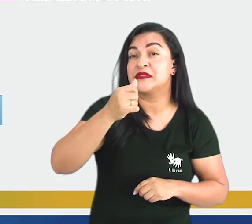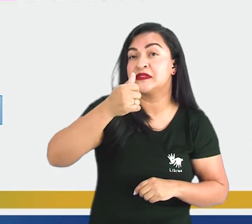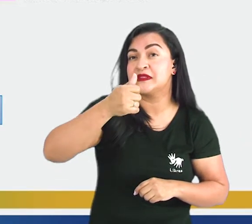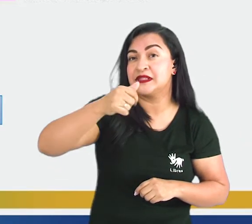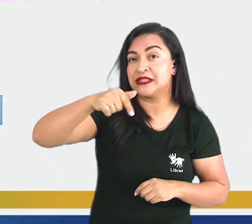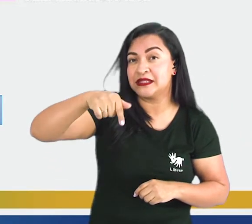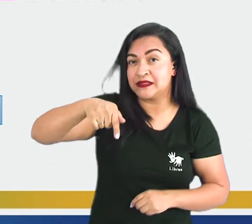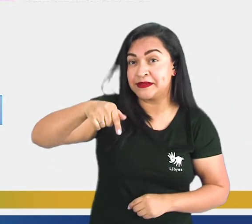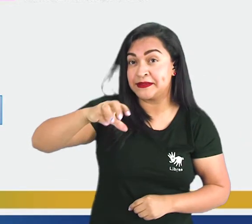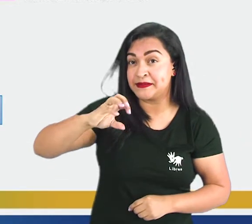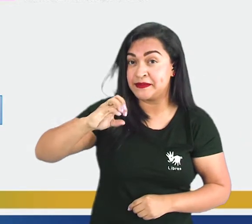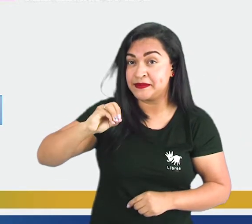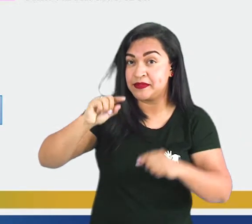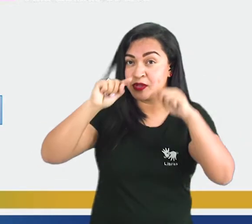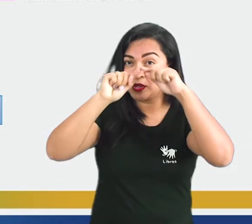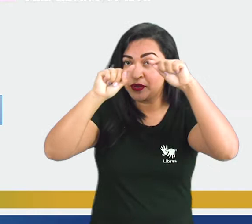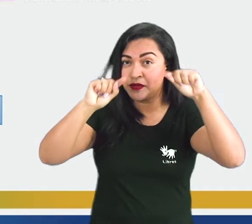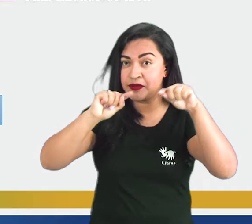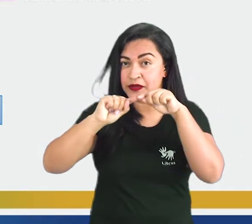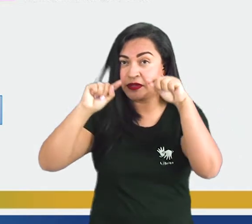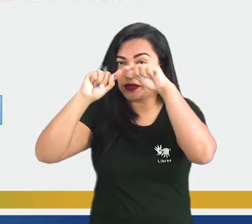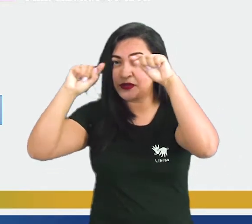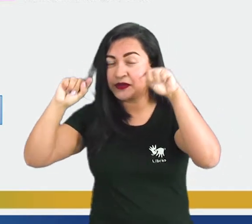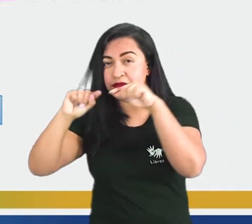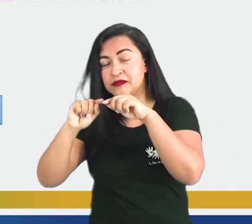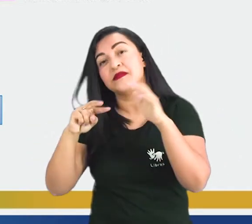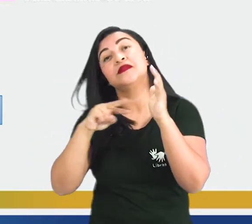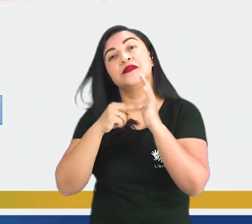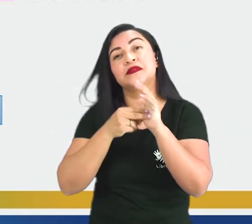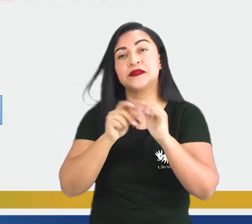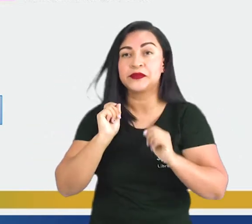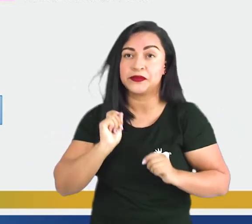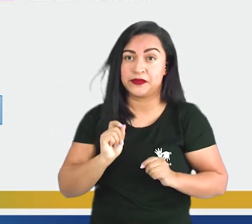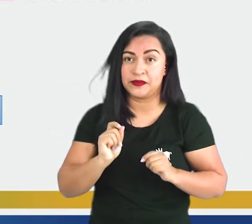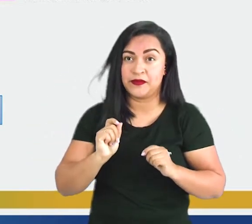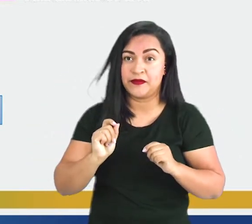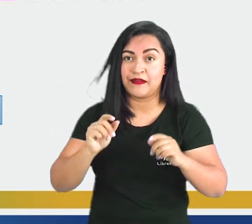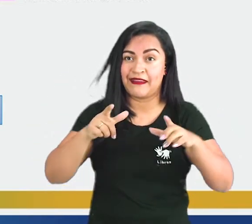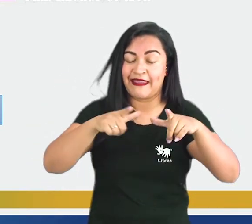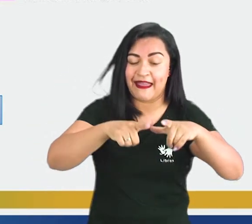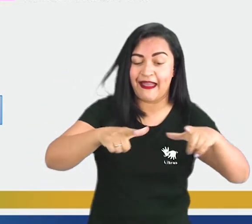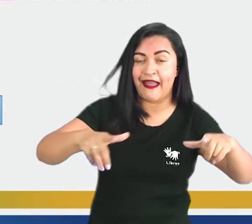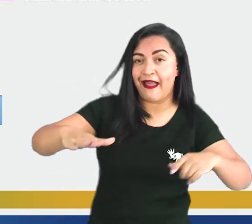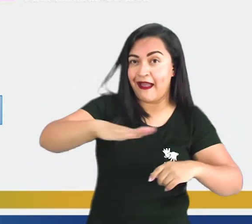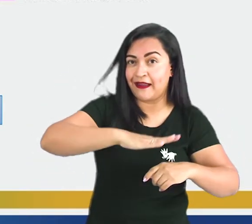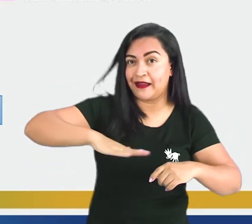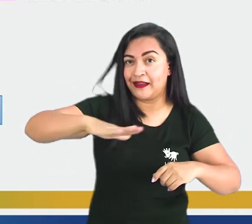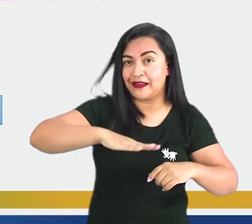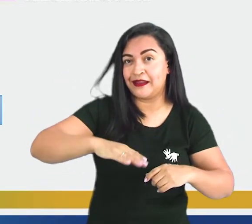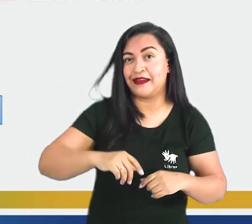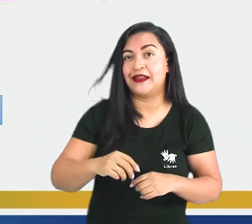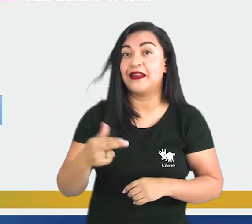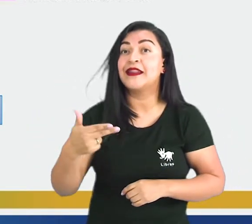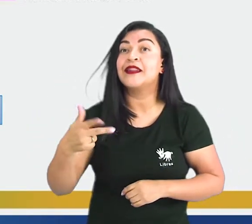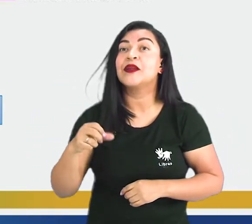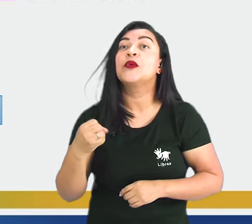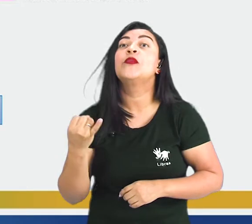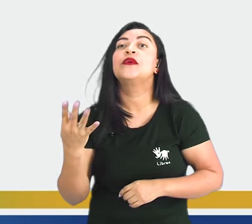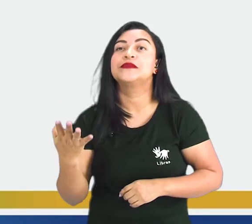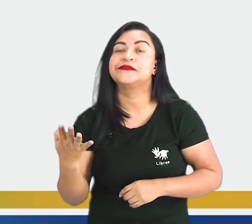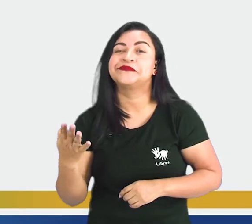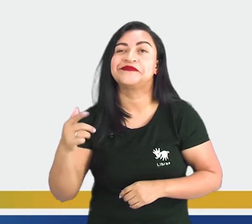quadradinhos nessa figura. Então, quer dizer que a área do campo de futebol é igual a 70 unidades de área.